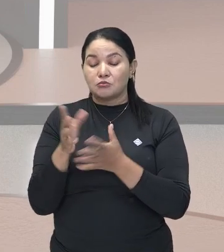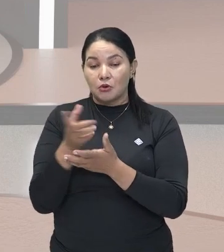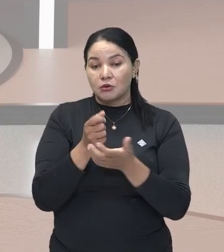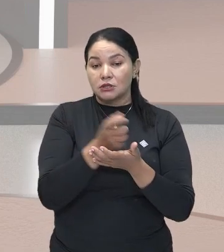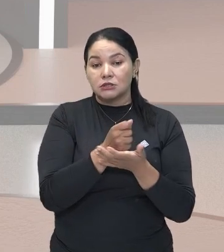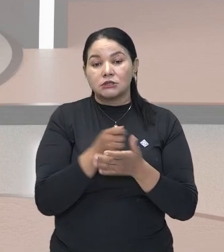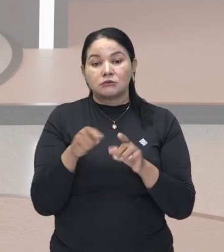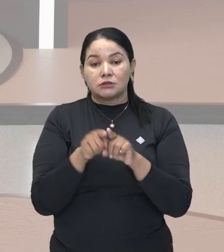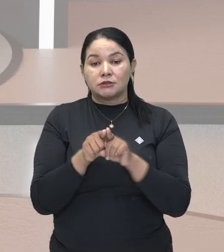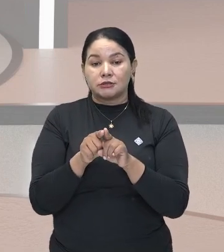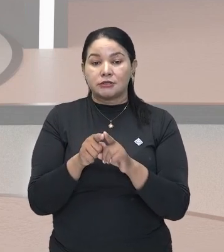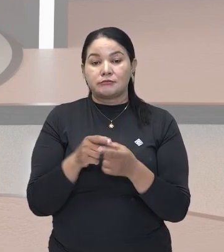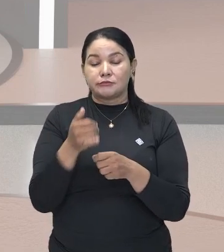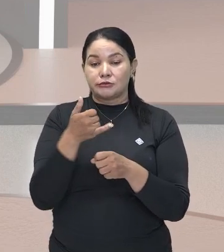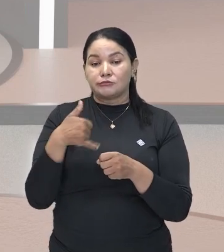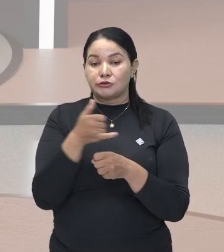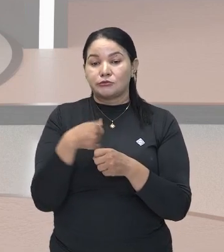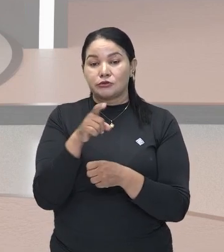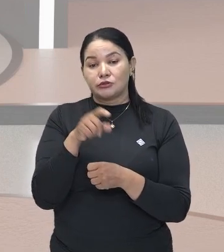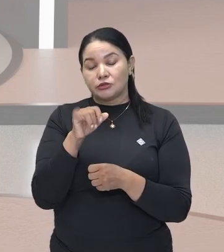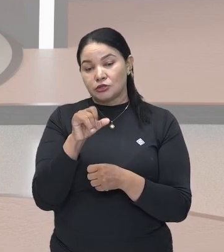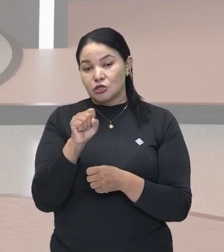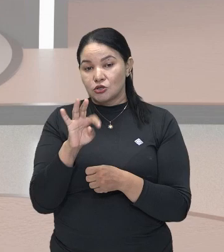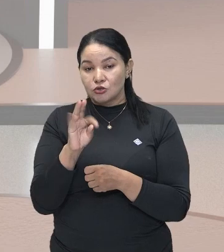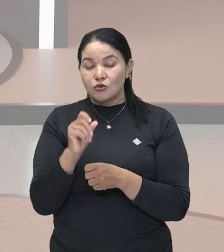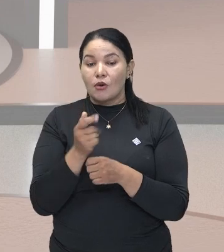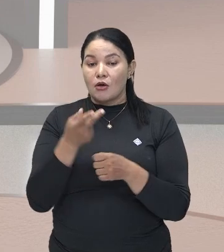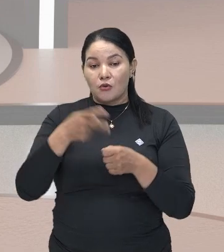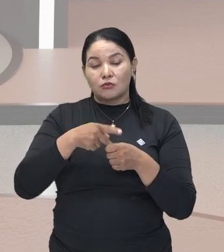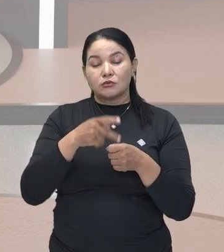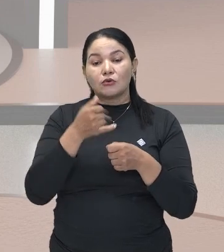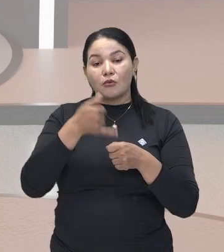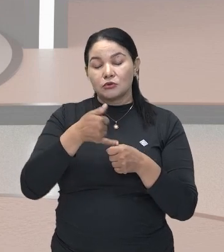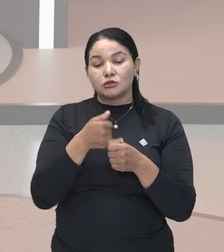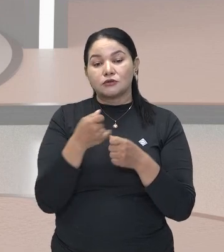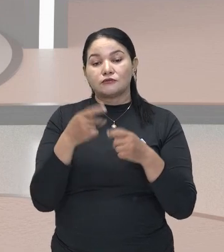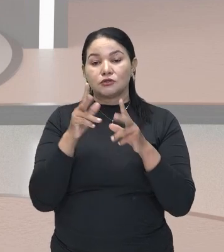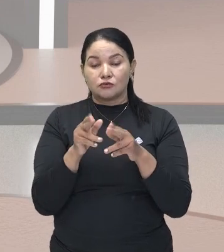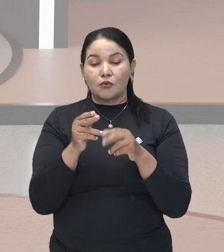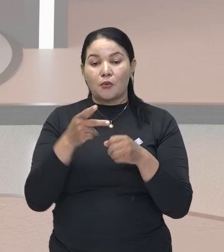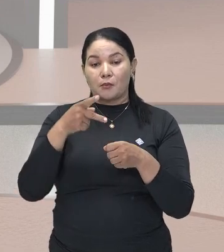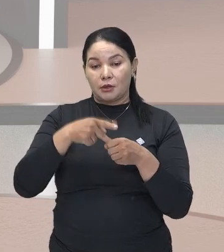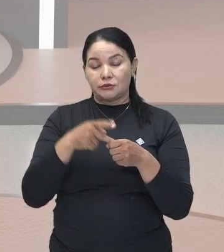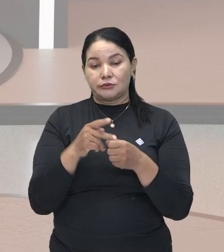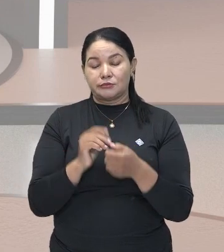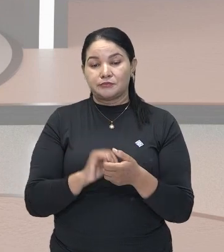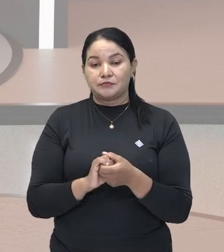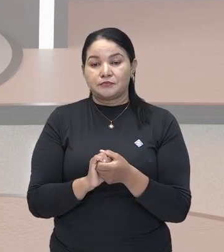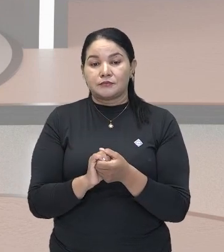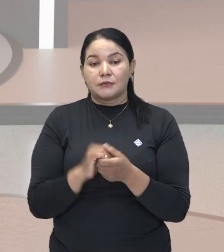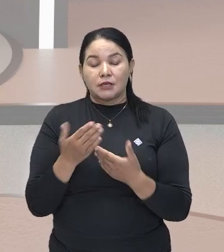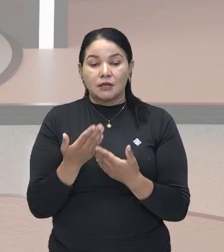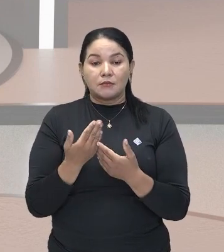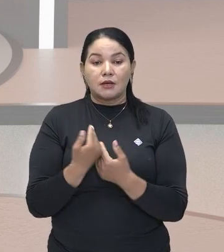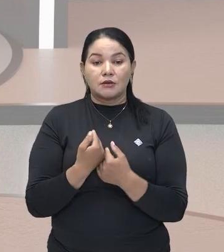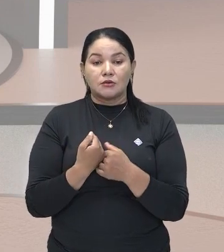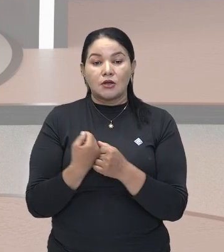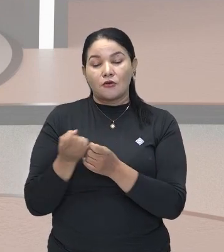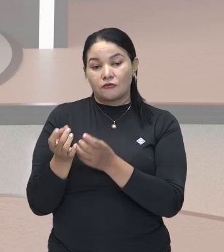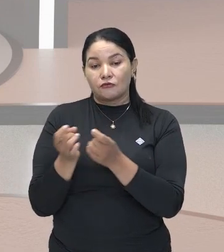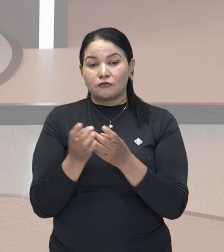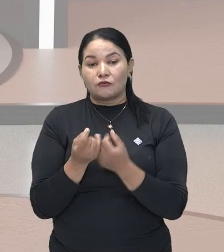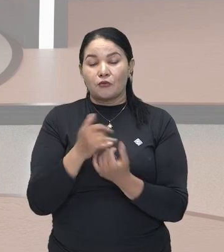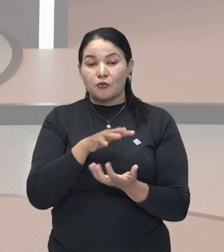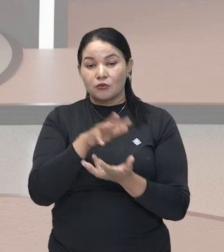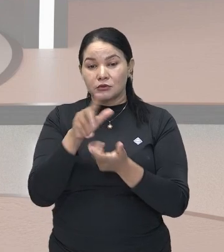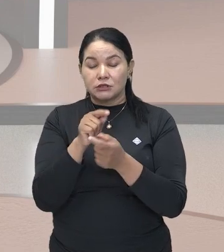ali como combustível, assim como o petróleo, tá? E a partir ali do mercado mundial, né, do